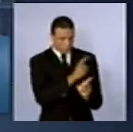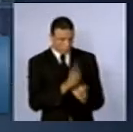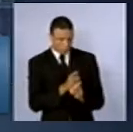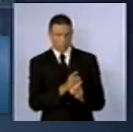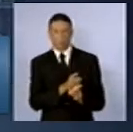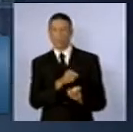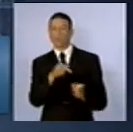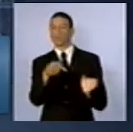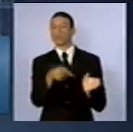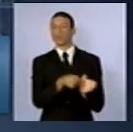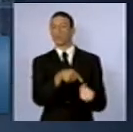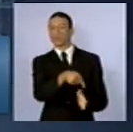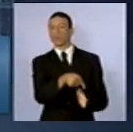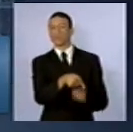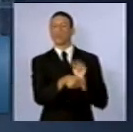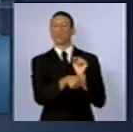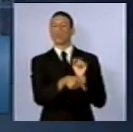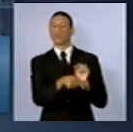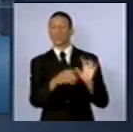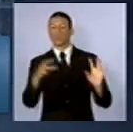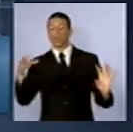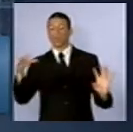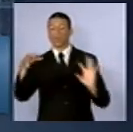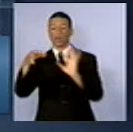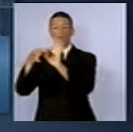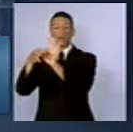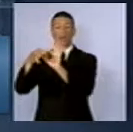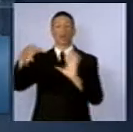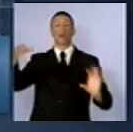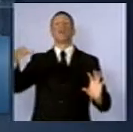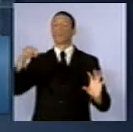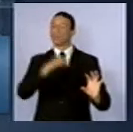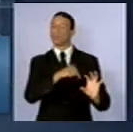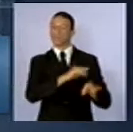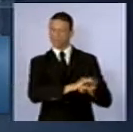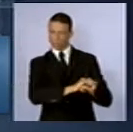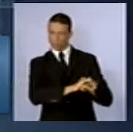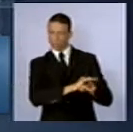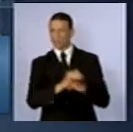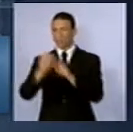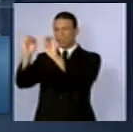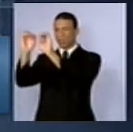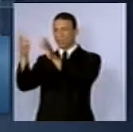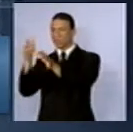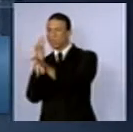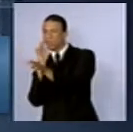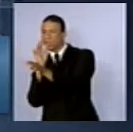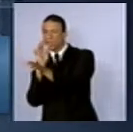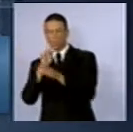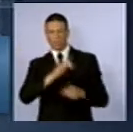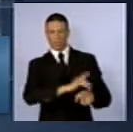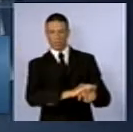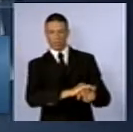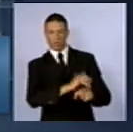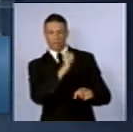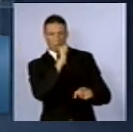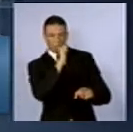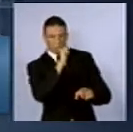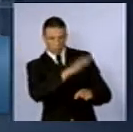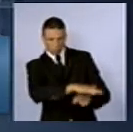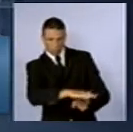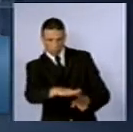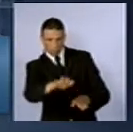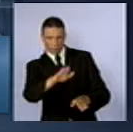apontaram né a possível associação entre Campos magnéticos Ah e leucemia infantil